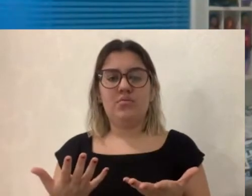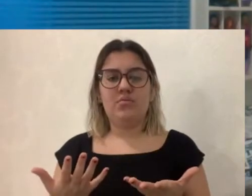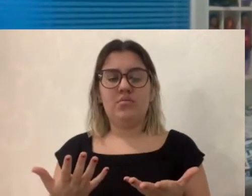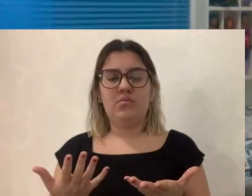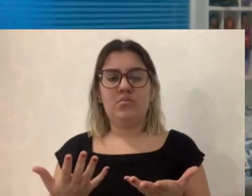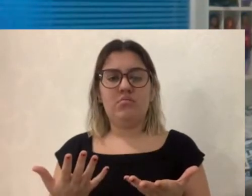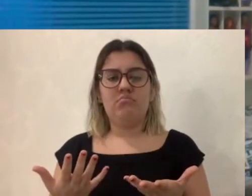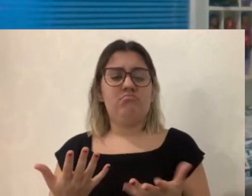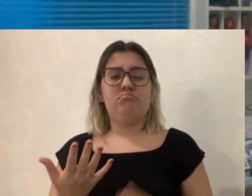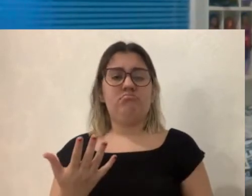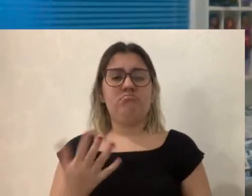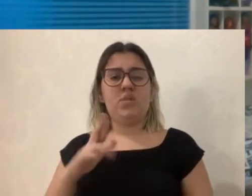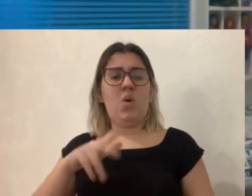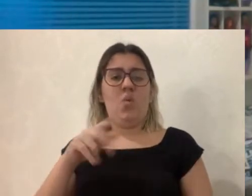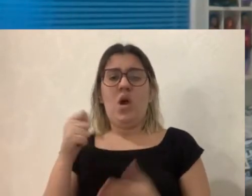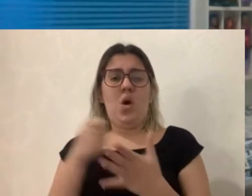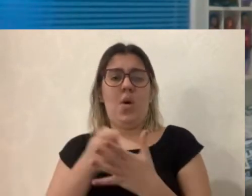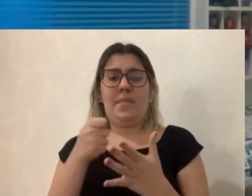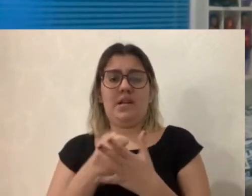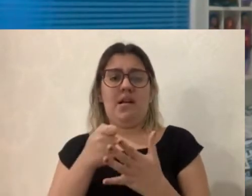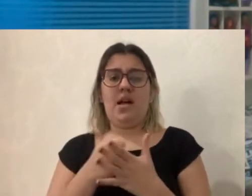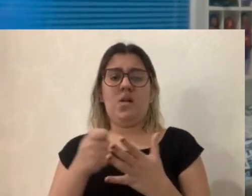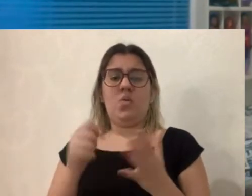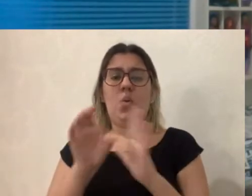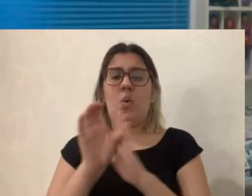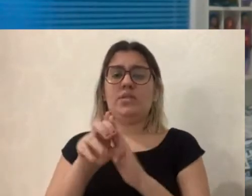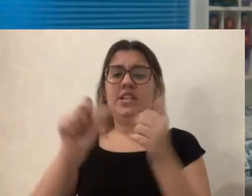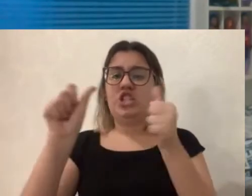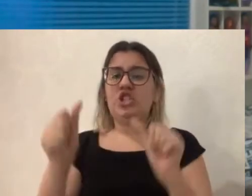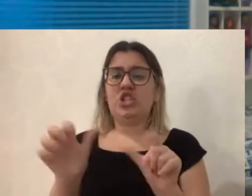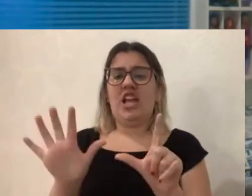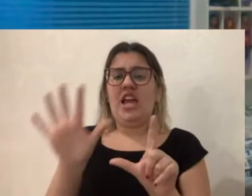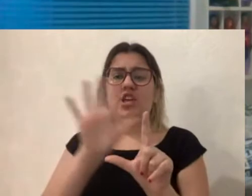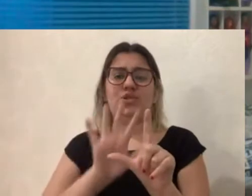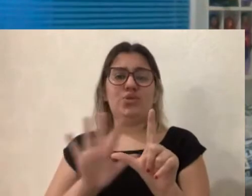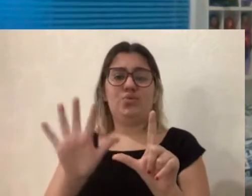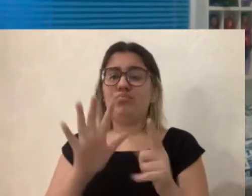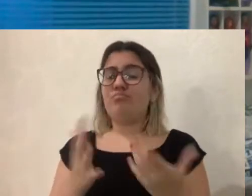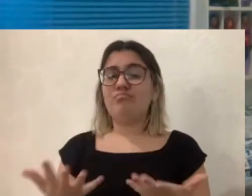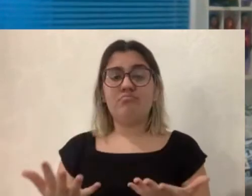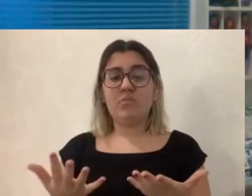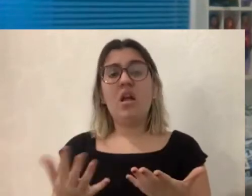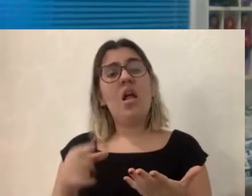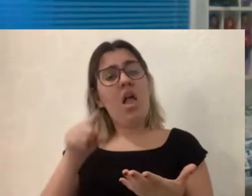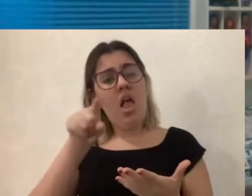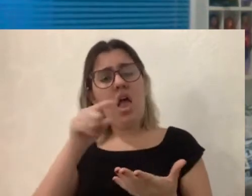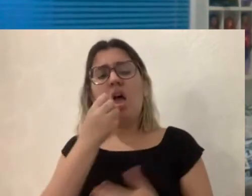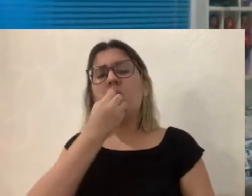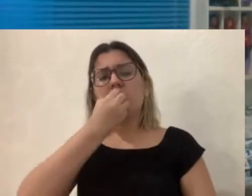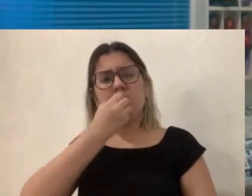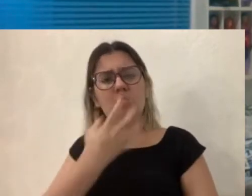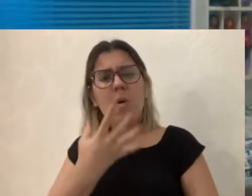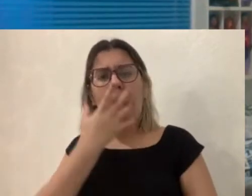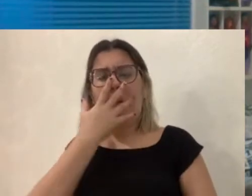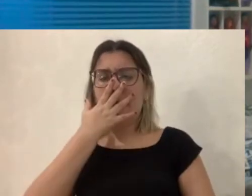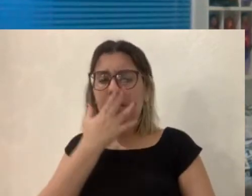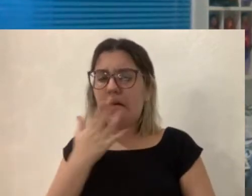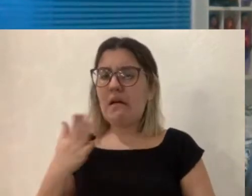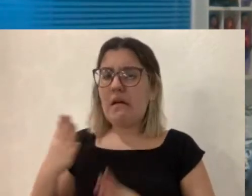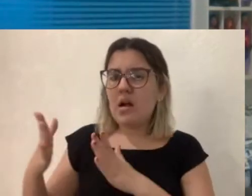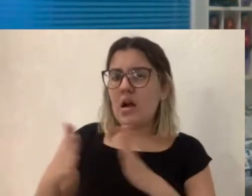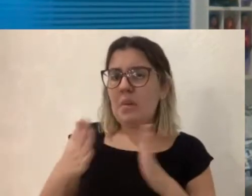uma obrigatoriedade como conceito estético. Embora seja enriquecedor, seja um caminho gigante a ser percorrido